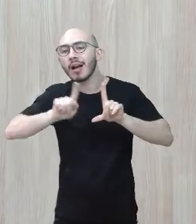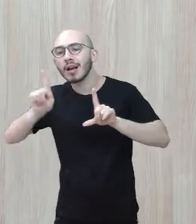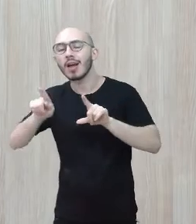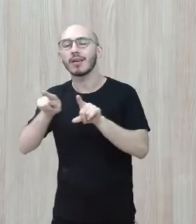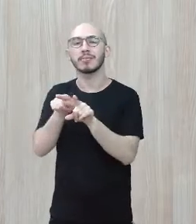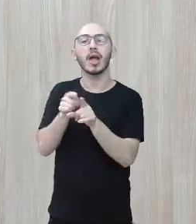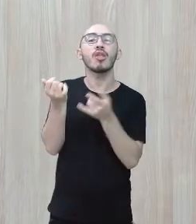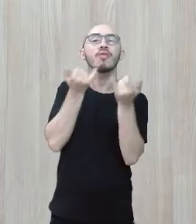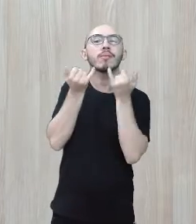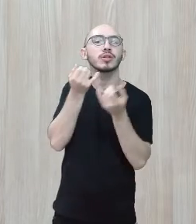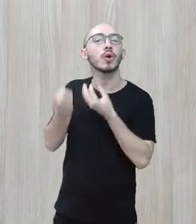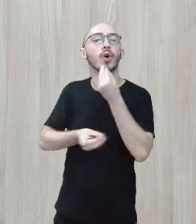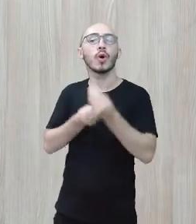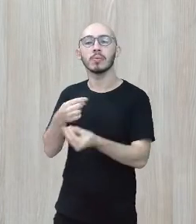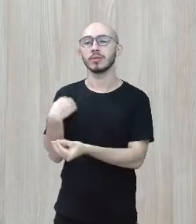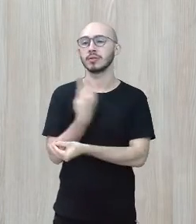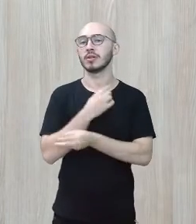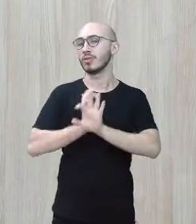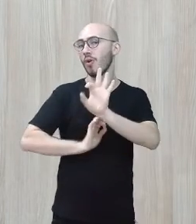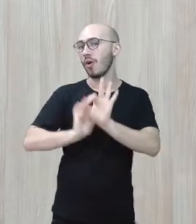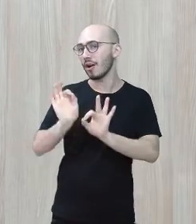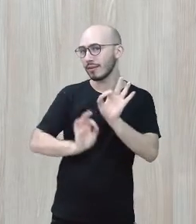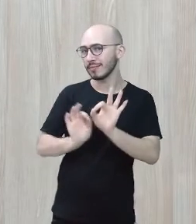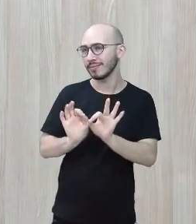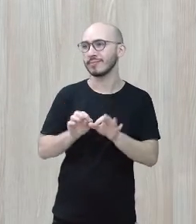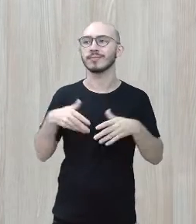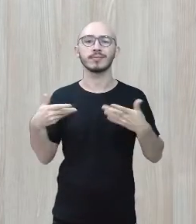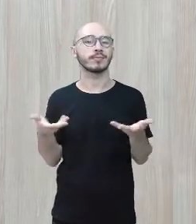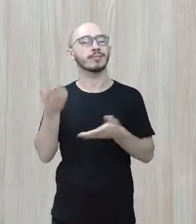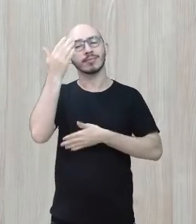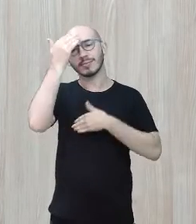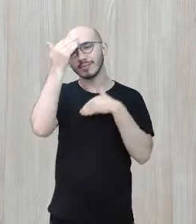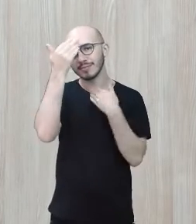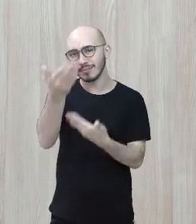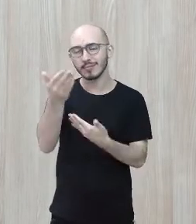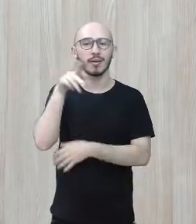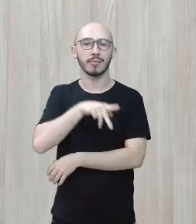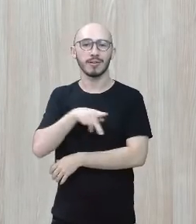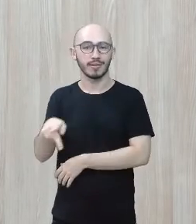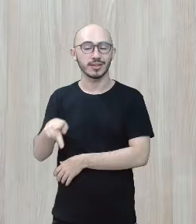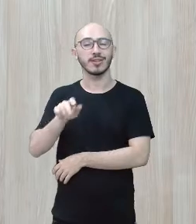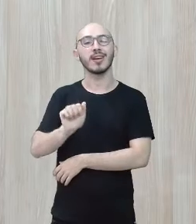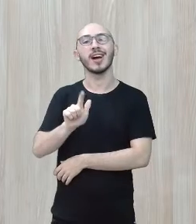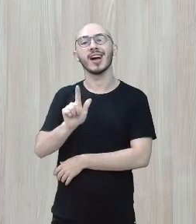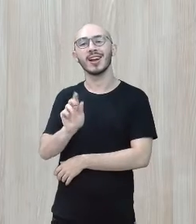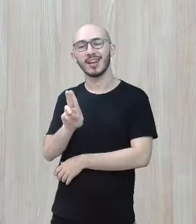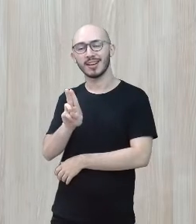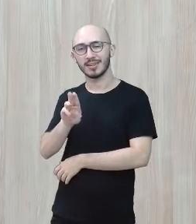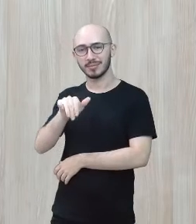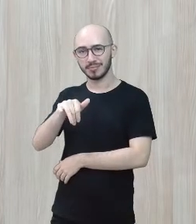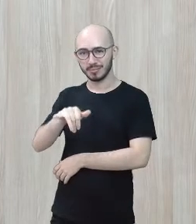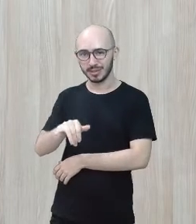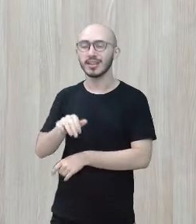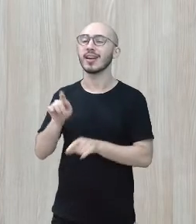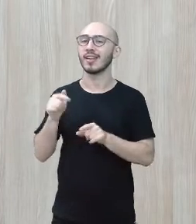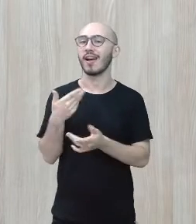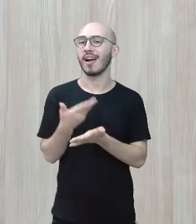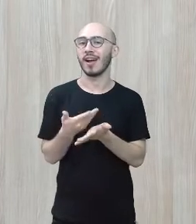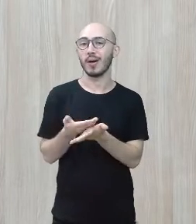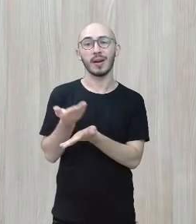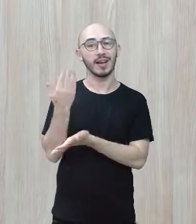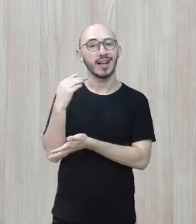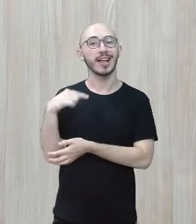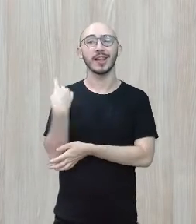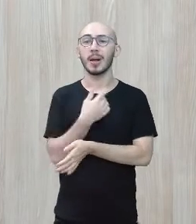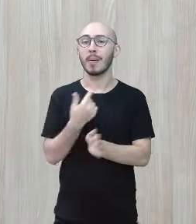dados, de que maneira a gente consegue organizar isso. Passando para agradecer aqui o professor Alami, vocês viram aí na aula anterior, eu e minha filha, a gente